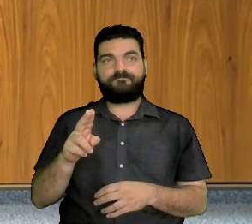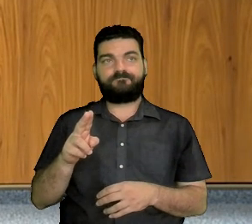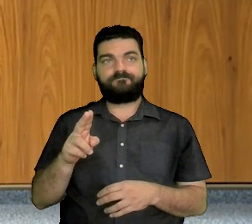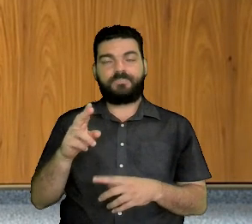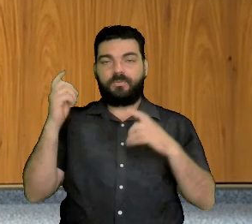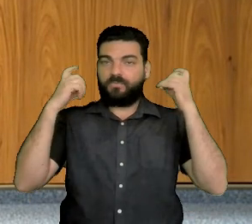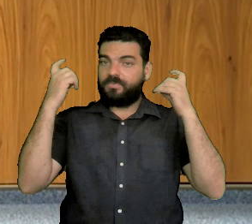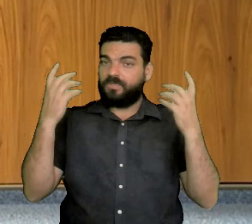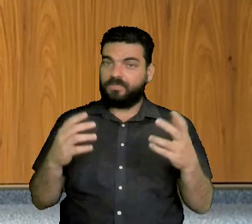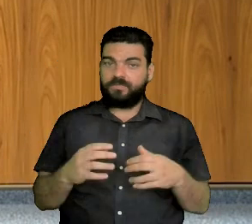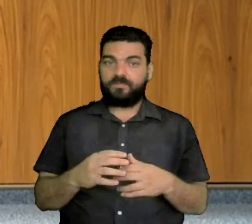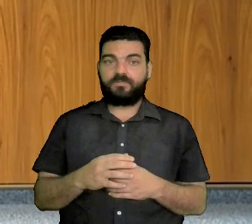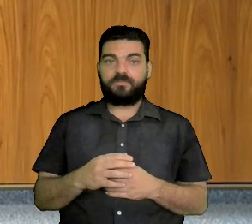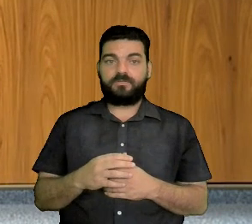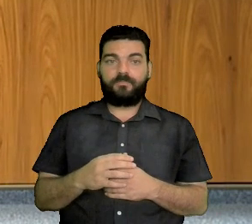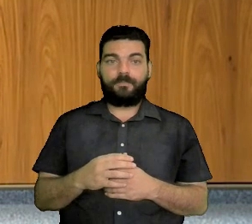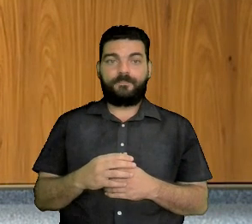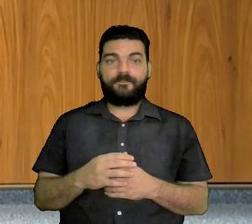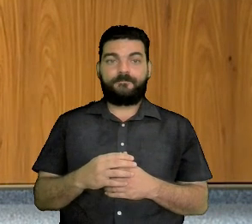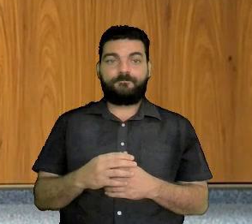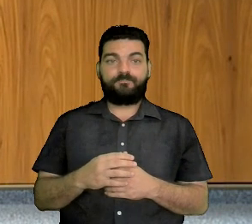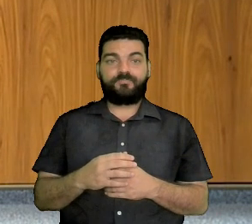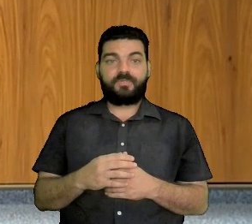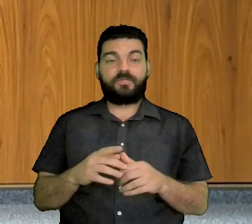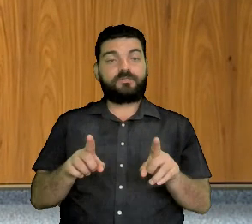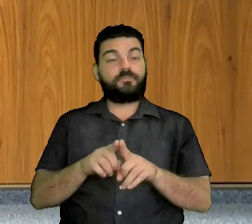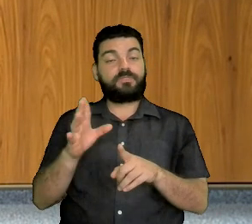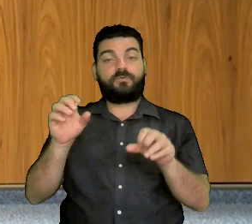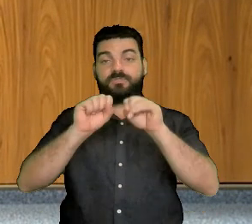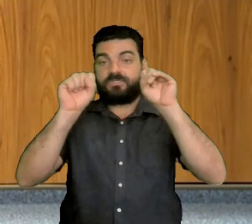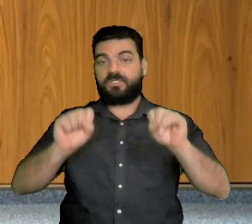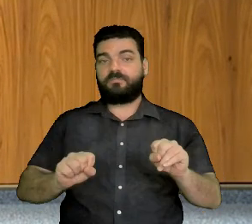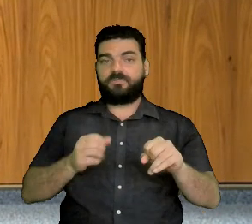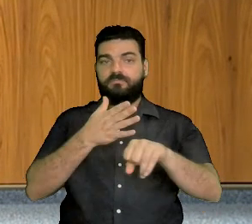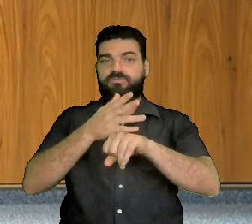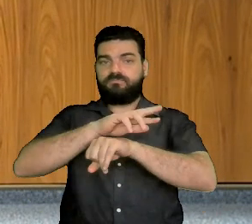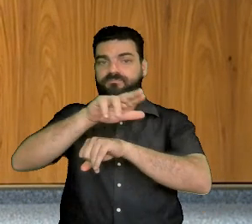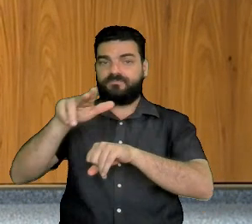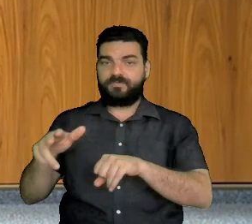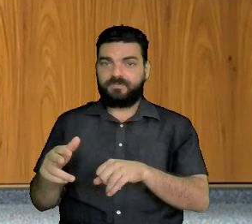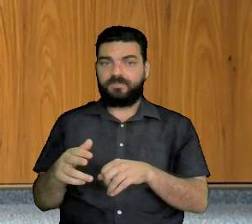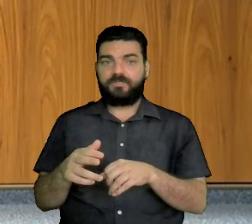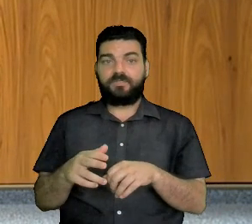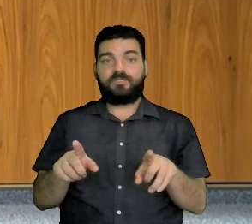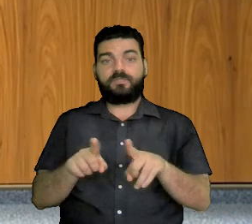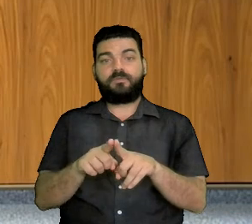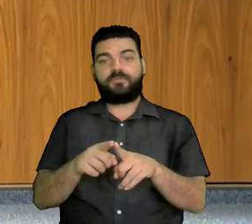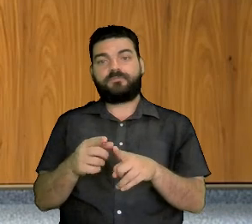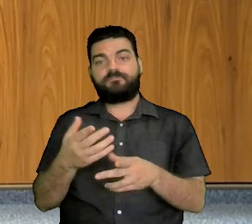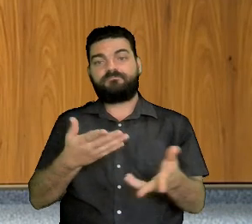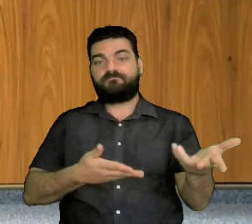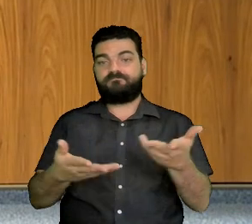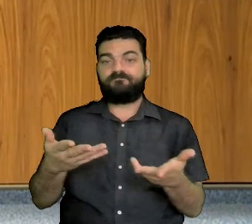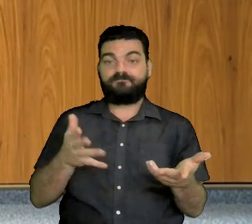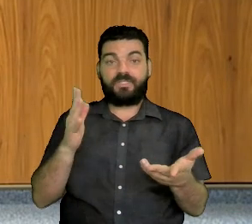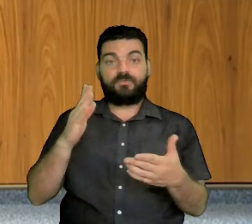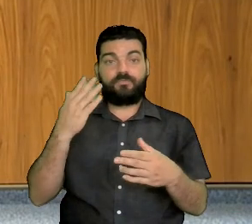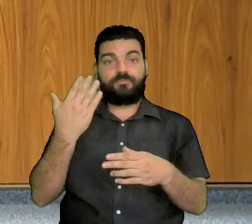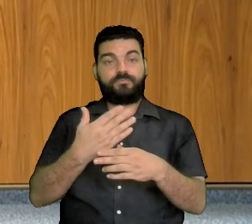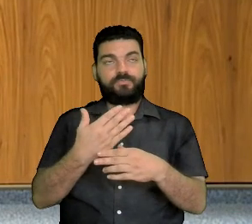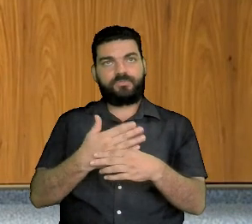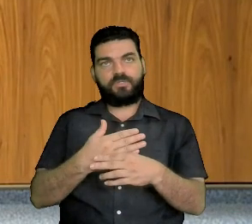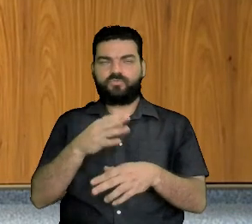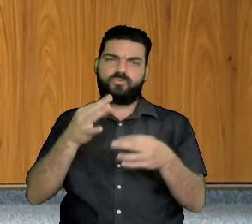frentes, em várias portas, sistema multiportas, você pode buscar o consenso na via de um processo